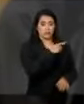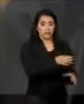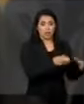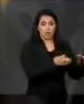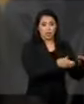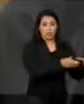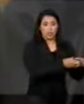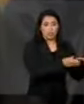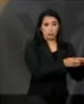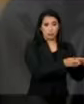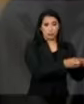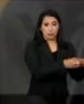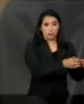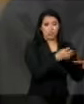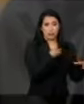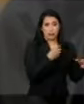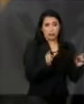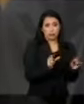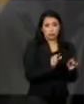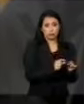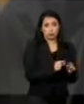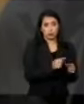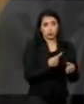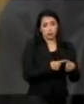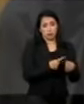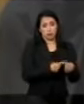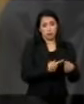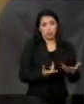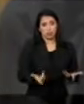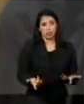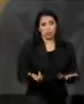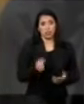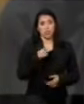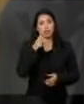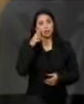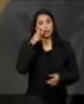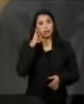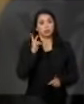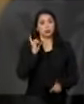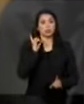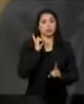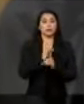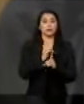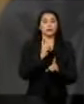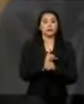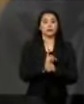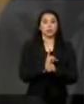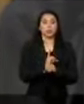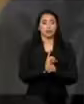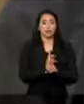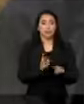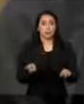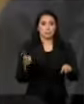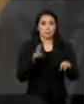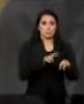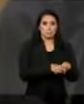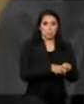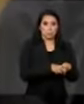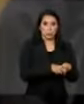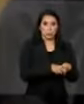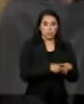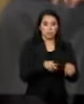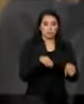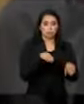que eu pudesse apelar em determinada situação, encontrei que o réu precisava se recolher preso. Achei aquilo, de fato, um